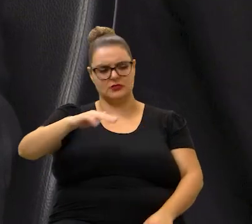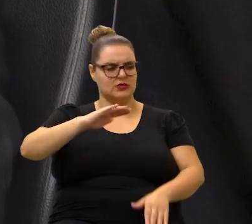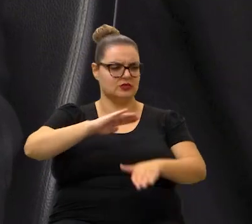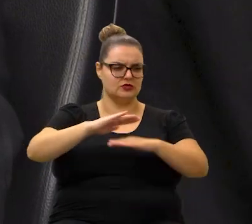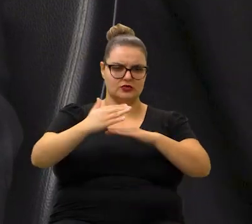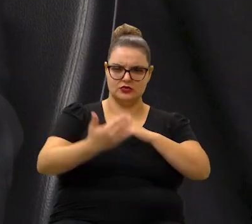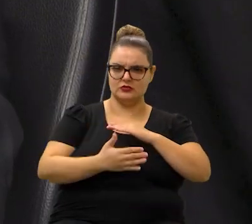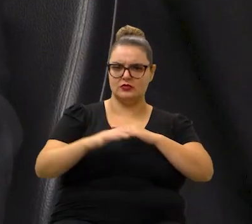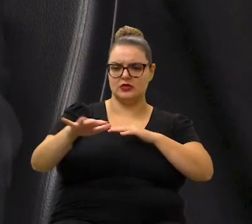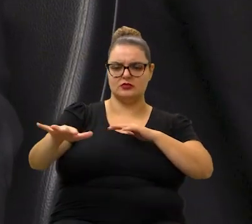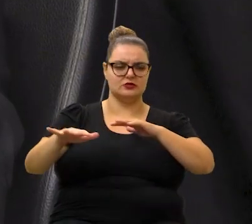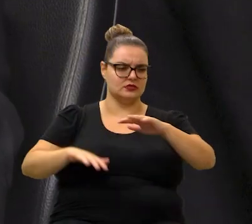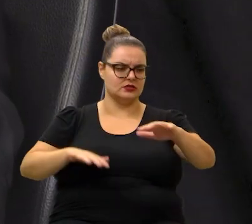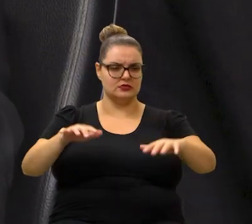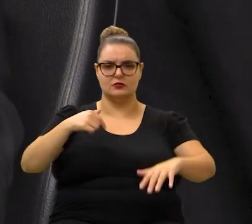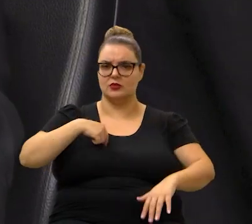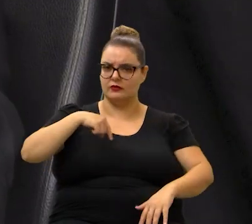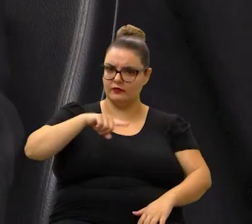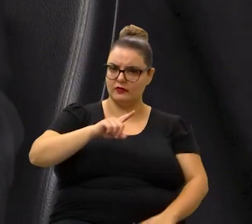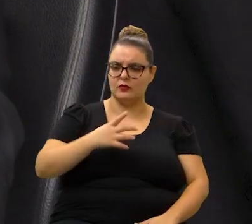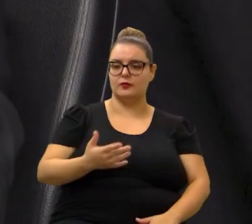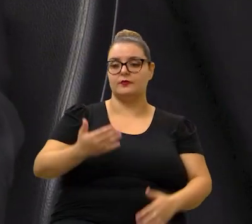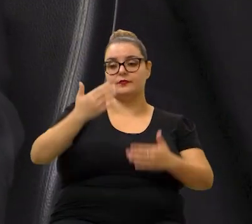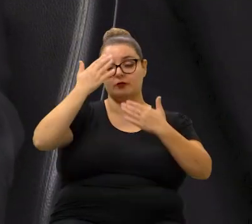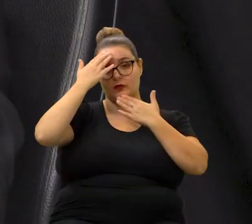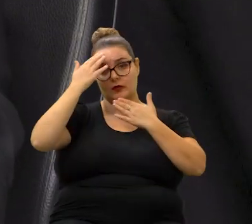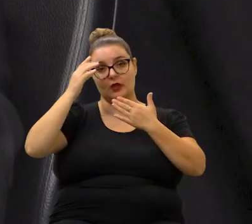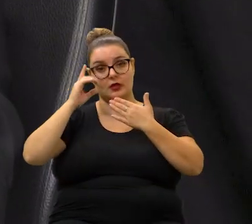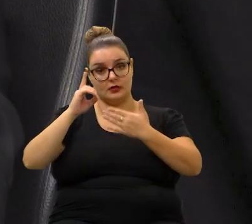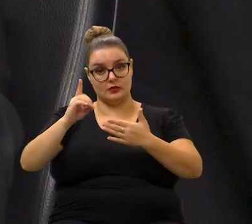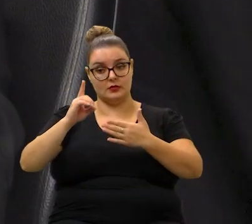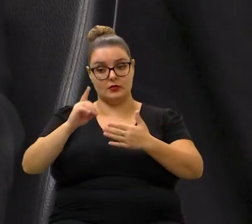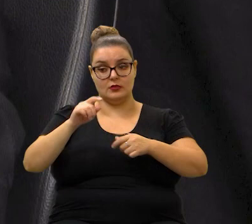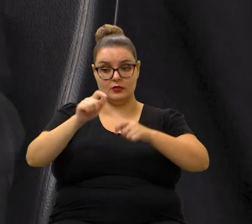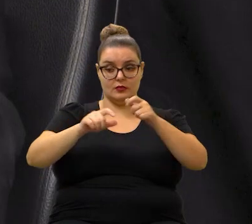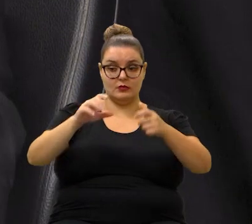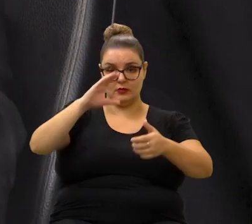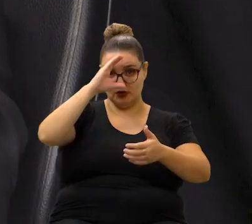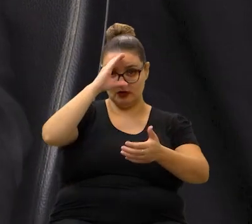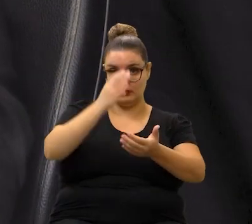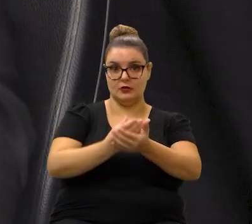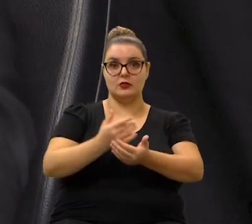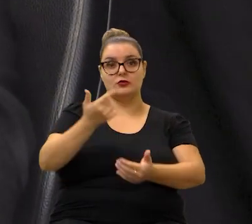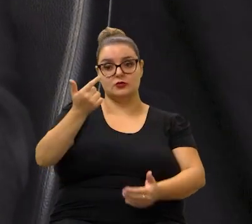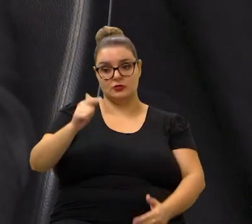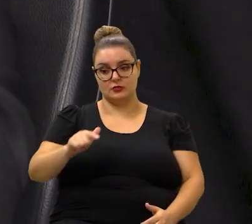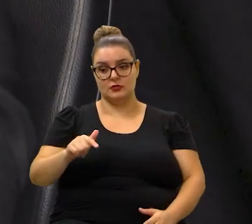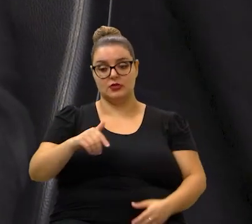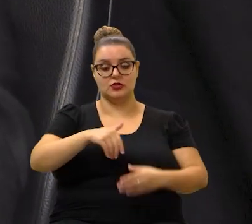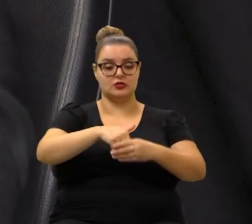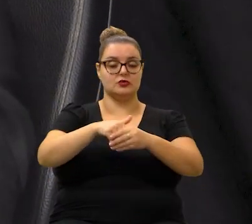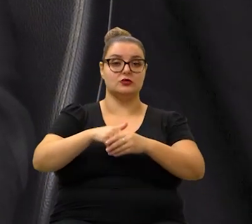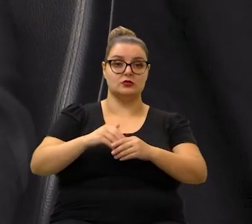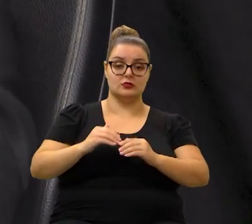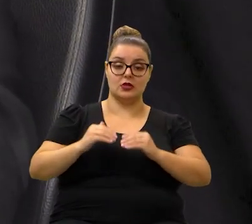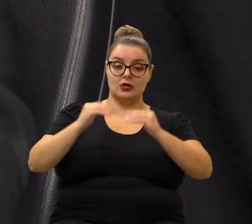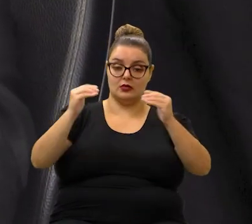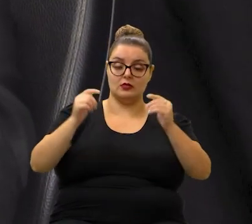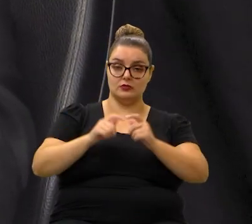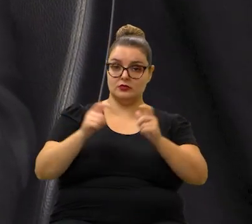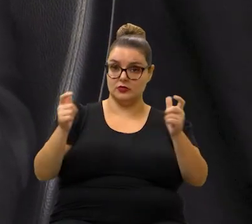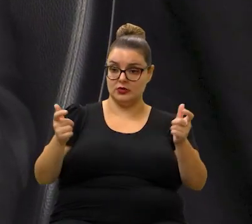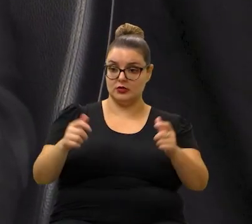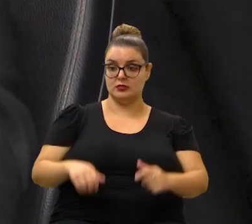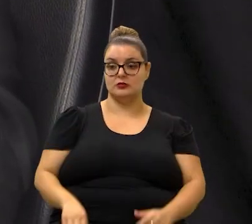bairros nas regiões e graças a Deus o povo confiou né mais uma vez essa votação tão alta